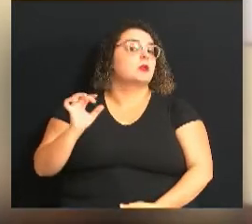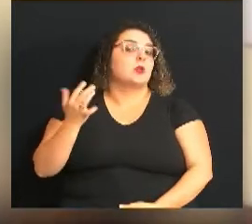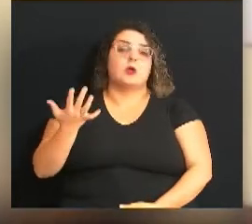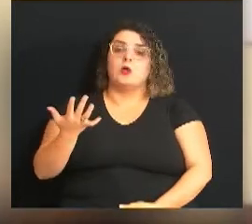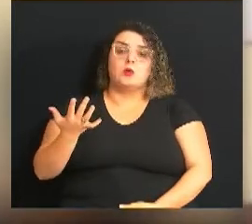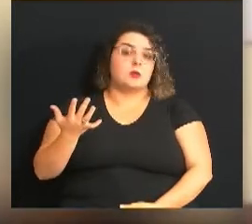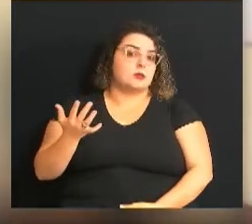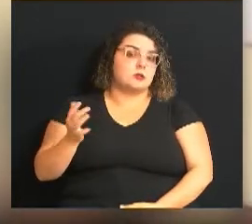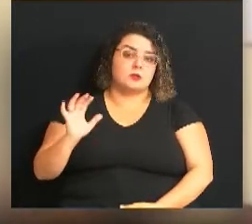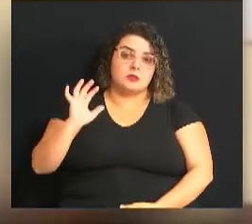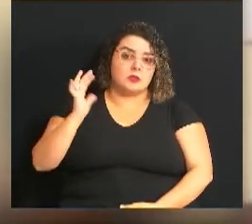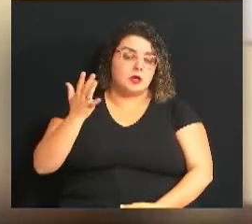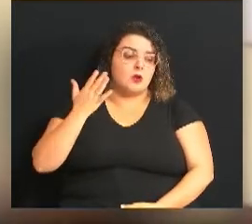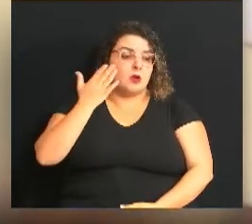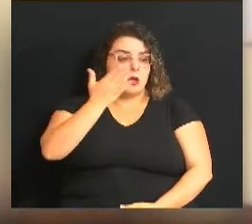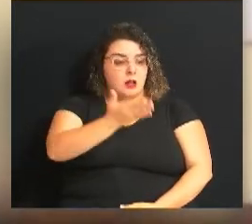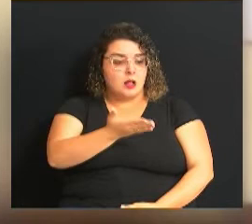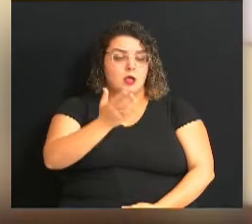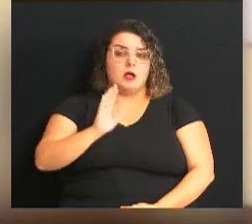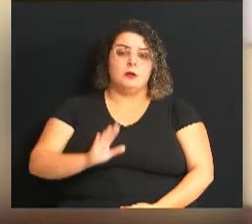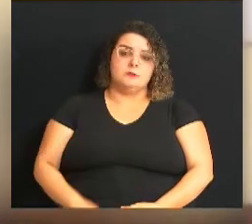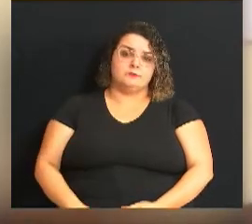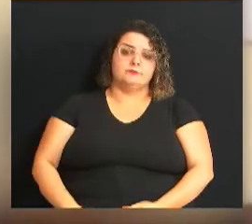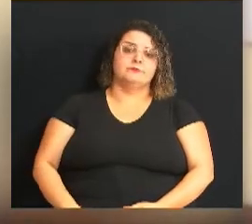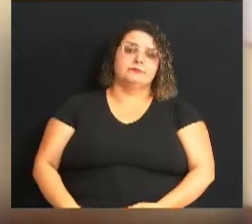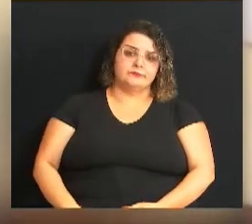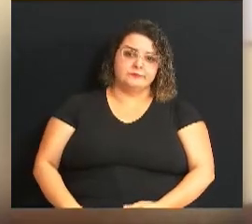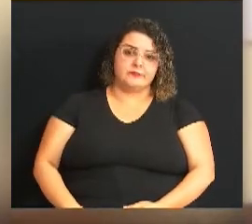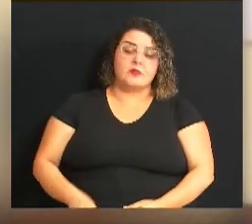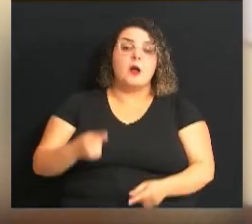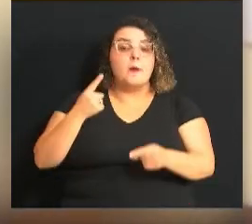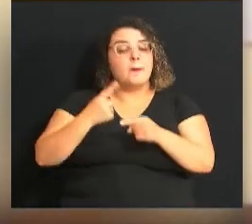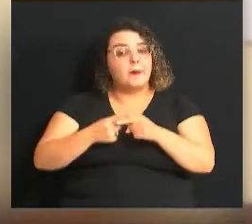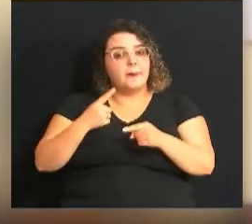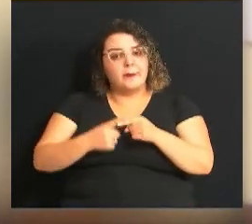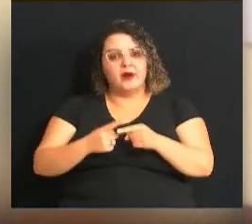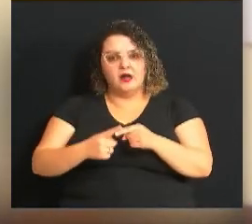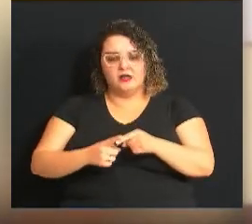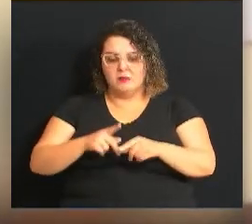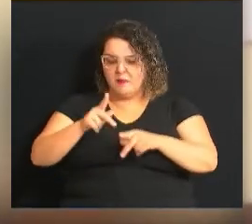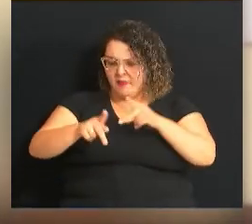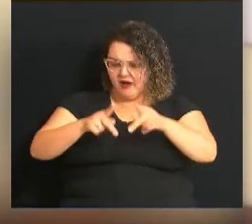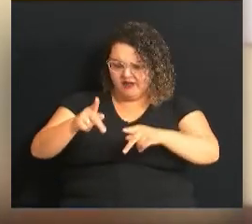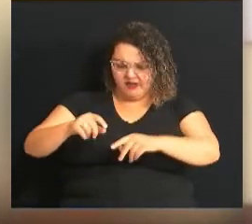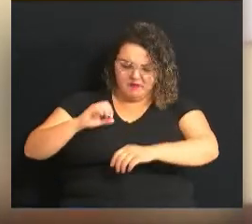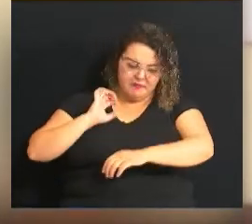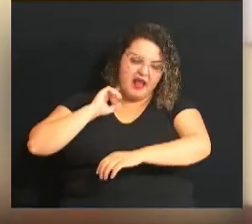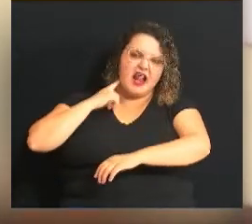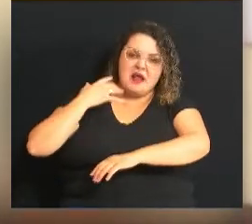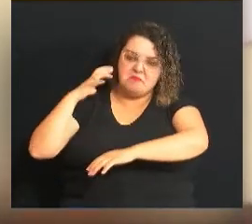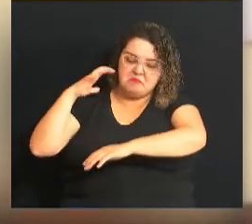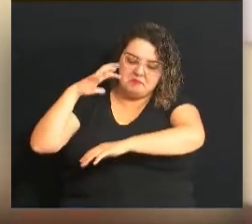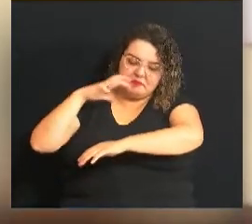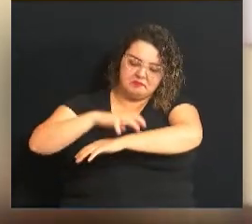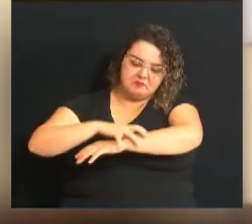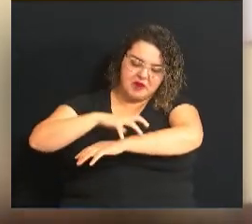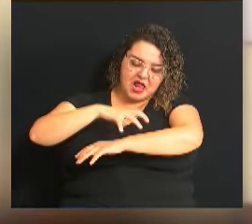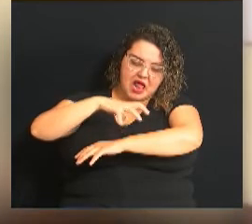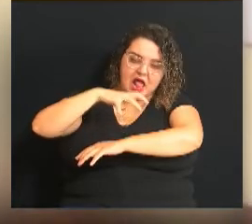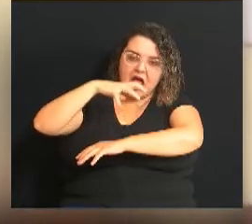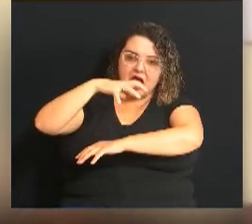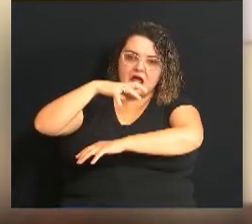está acontecendo. Porque o povo coloca o lixo na calçada, os entulhos, e acha que